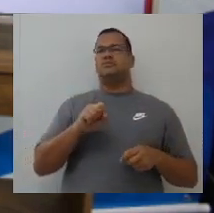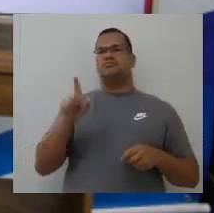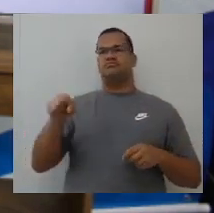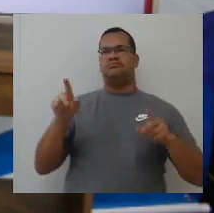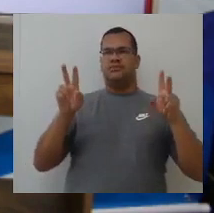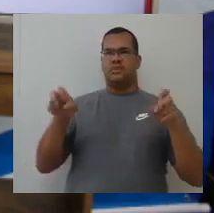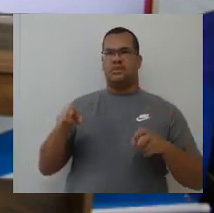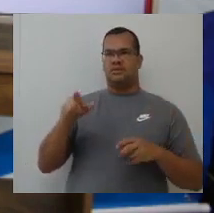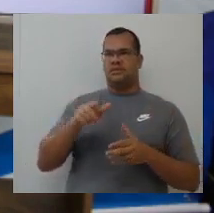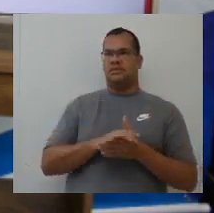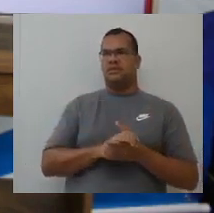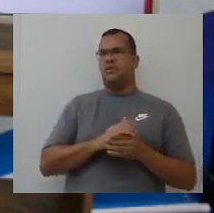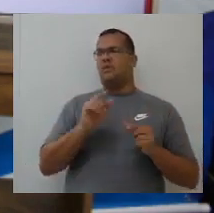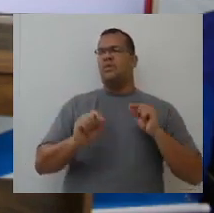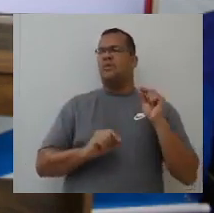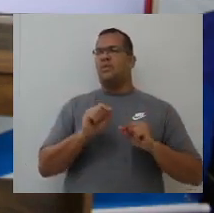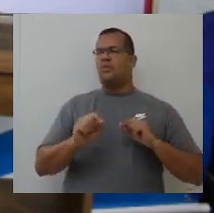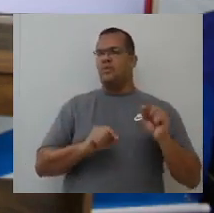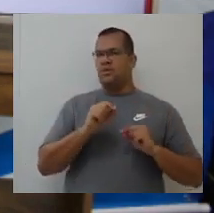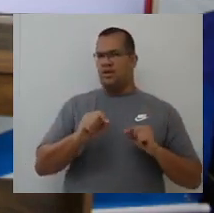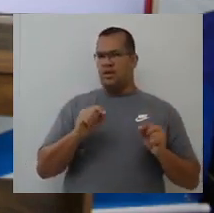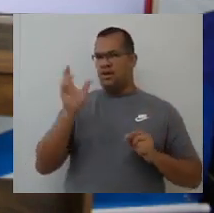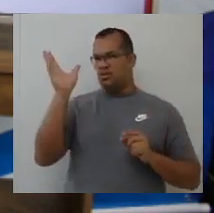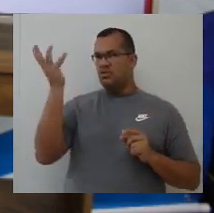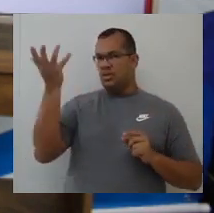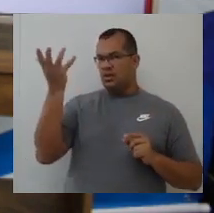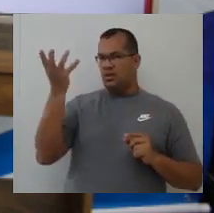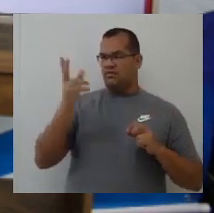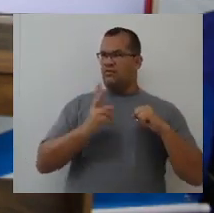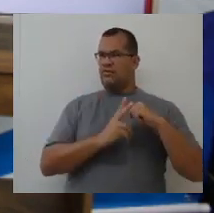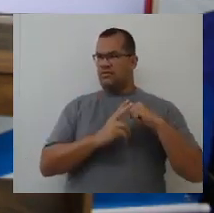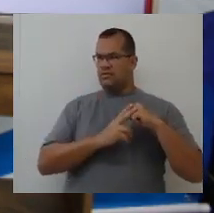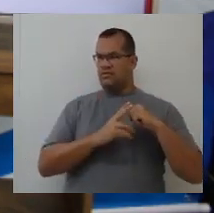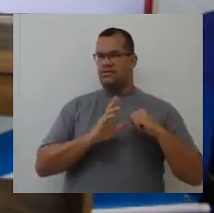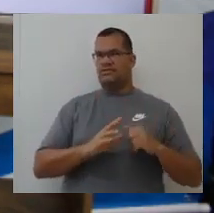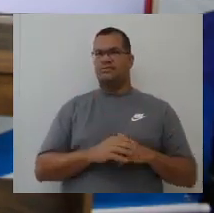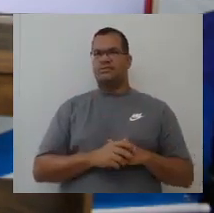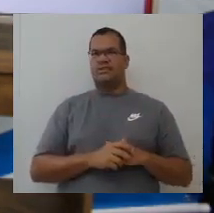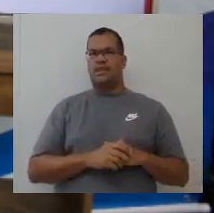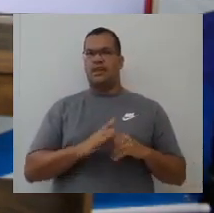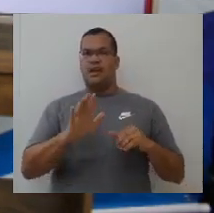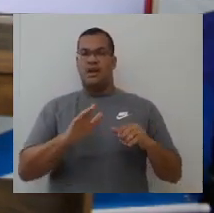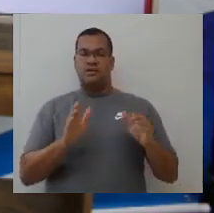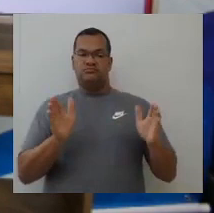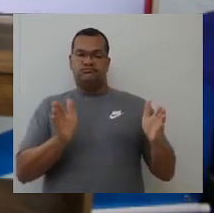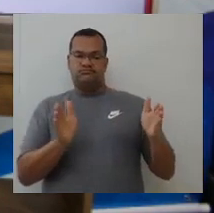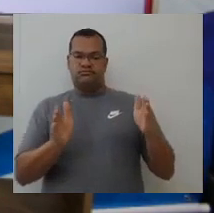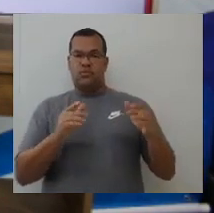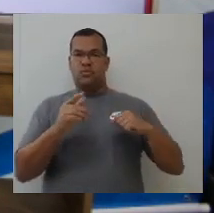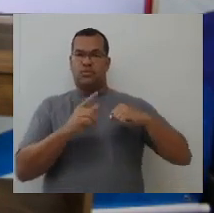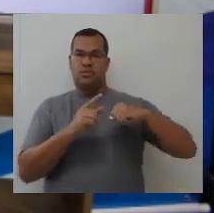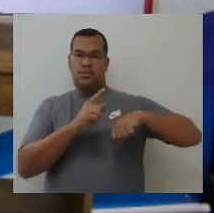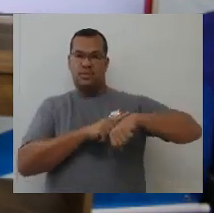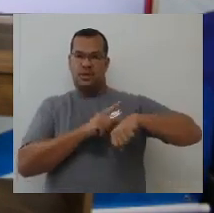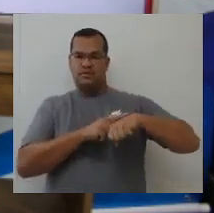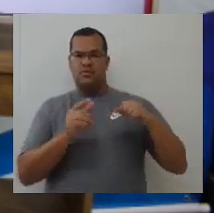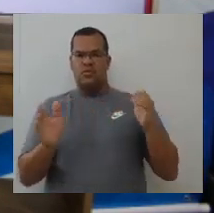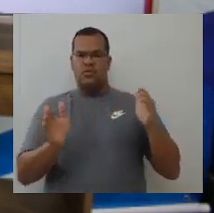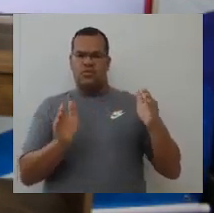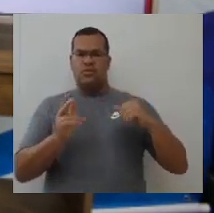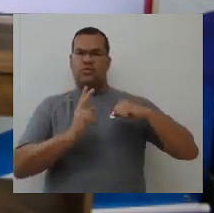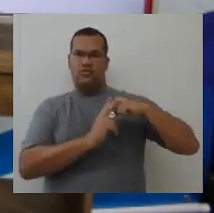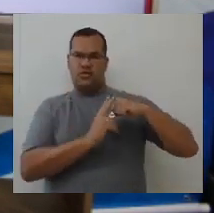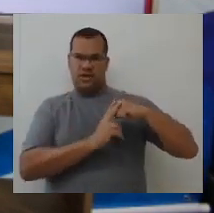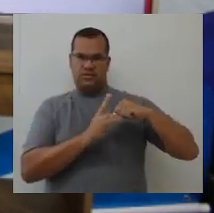isso aqui, ó. O que é? É um tempo verbal. Já te respondi. Mas para que devo utilizá-lo? Eu vou utilizar